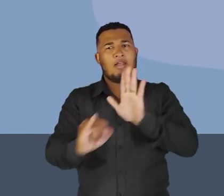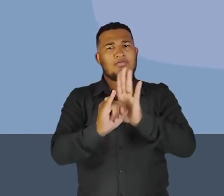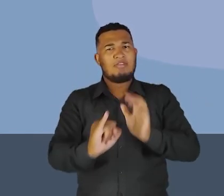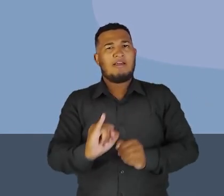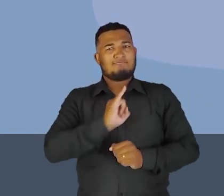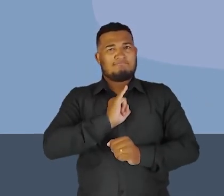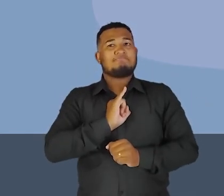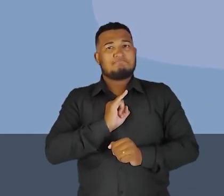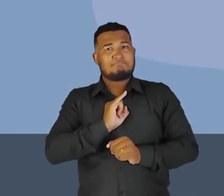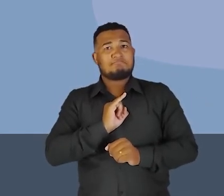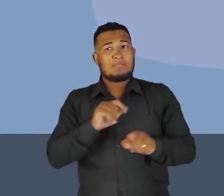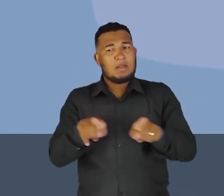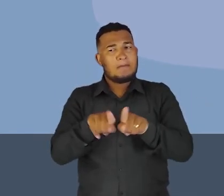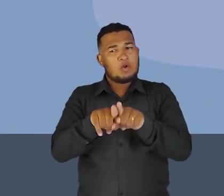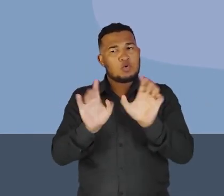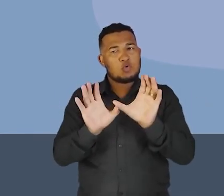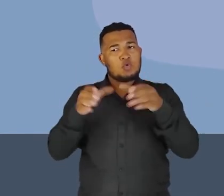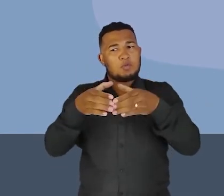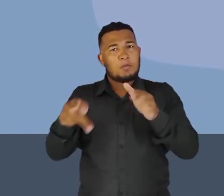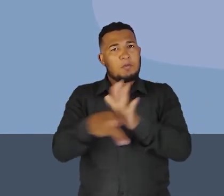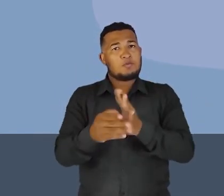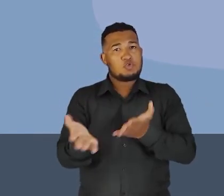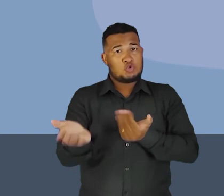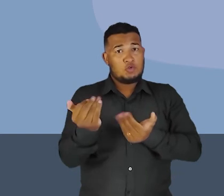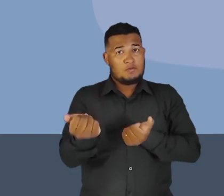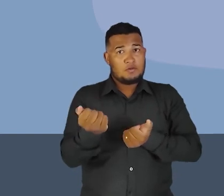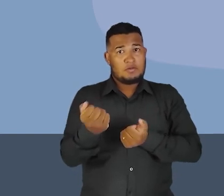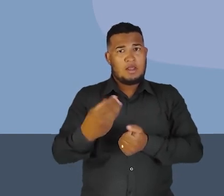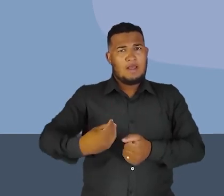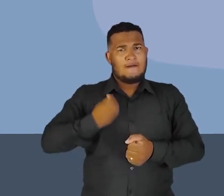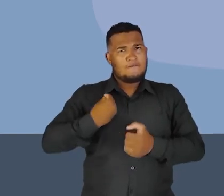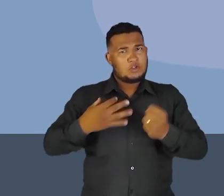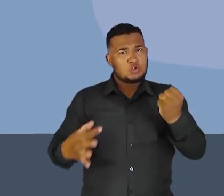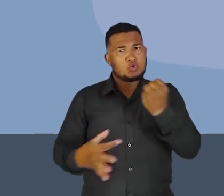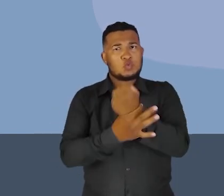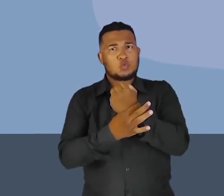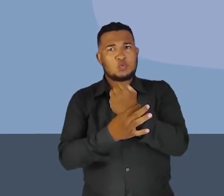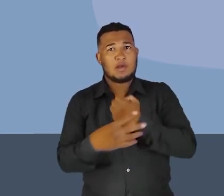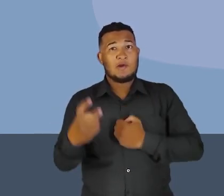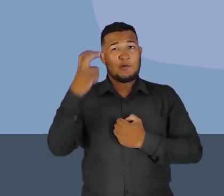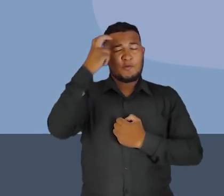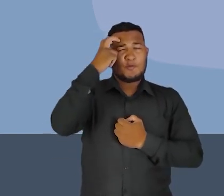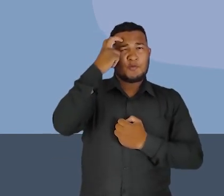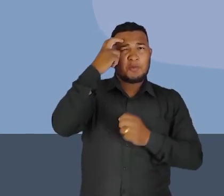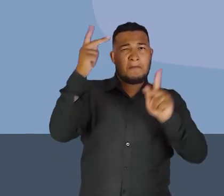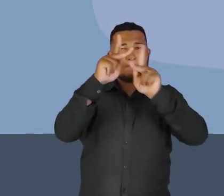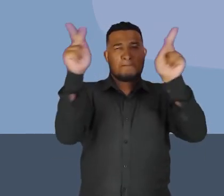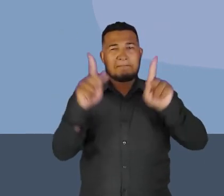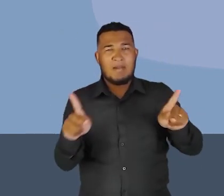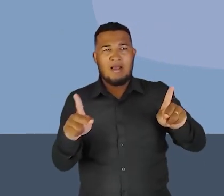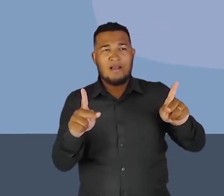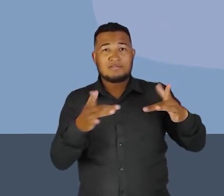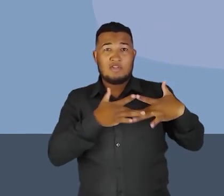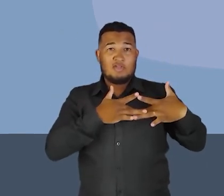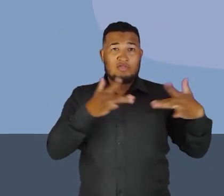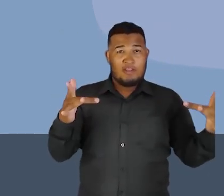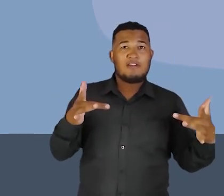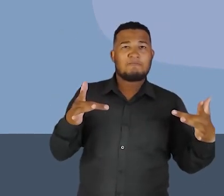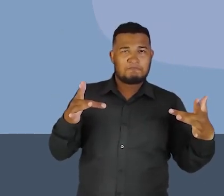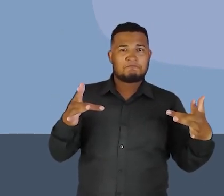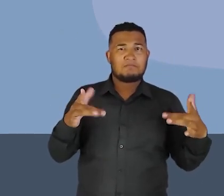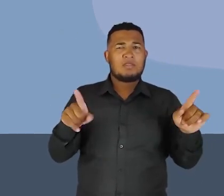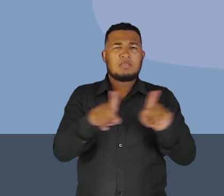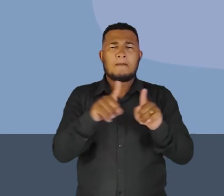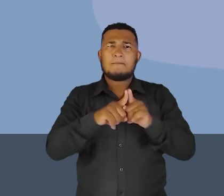coletiva da juventude, promover a vida segura, a cultura, a paz, a solidariedade e a não discriminação e valorizar